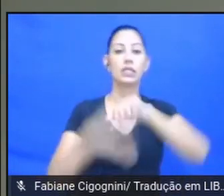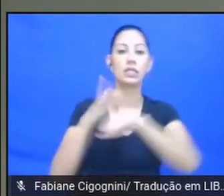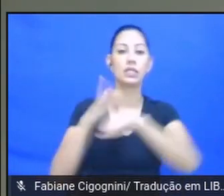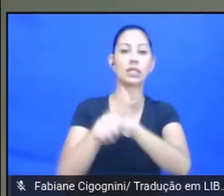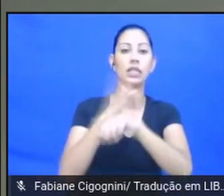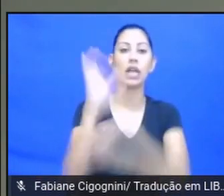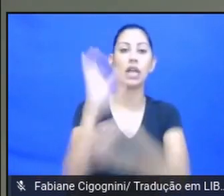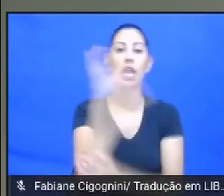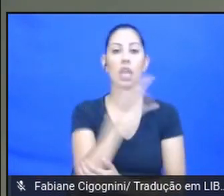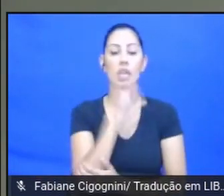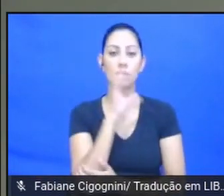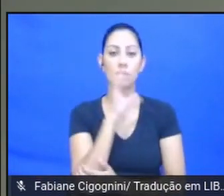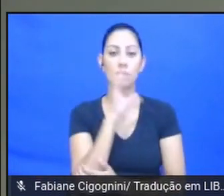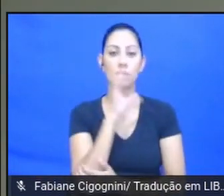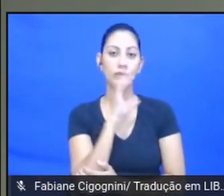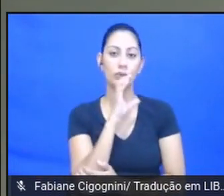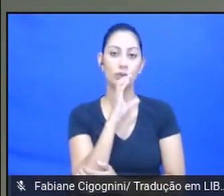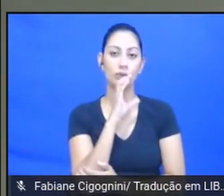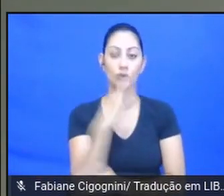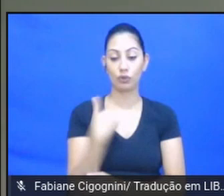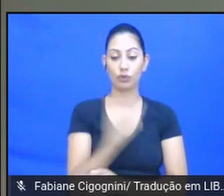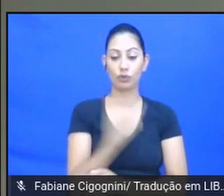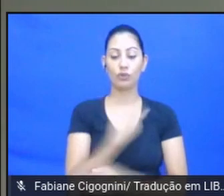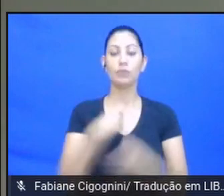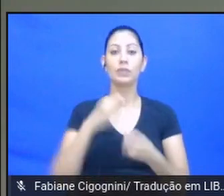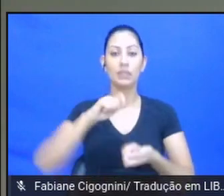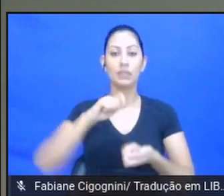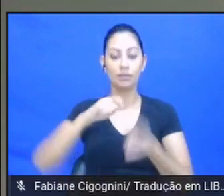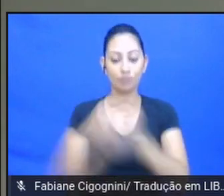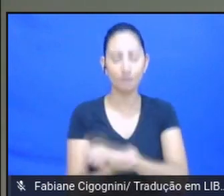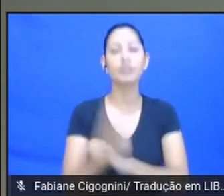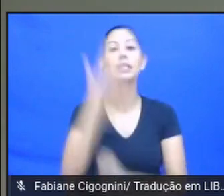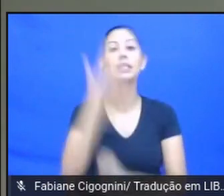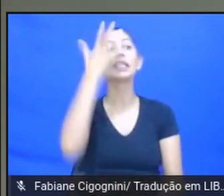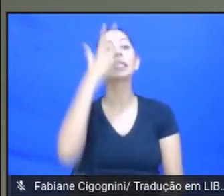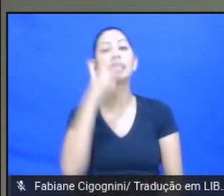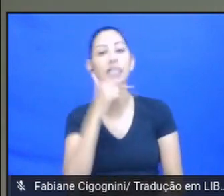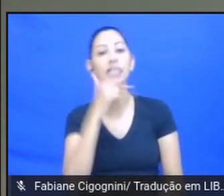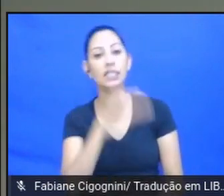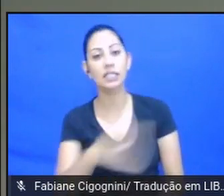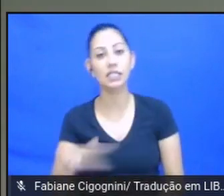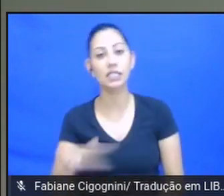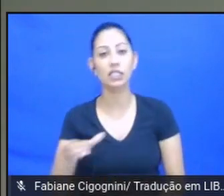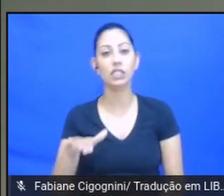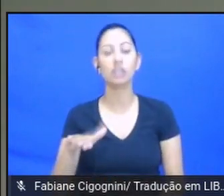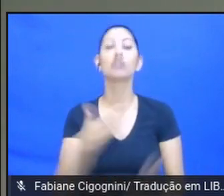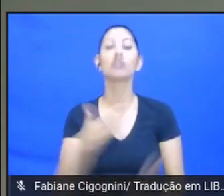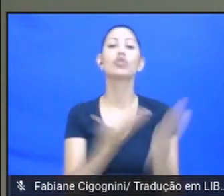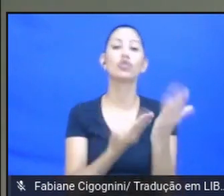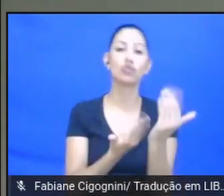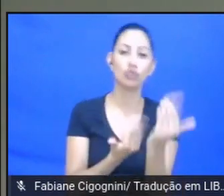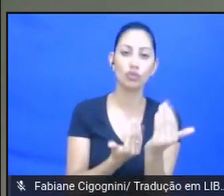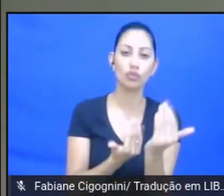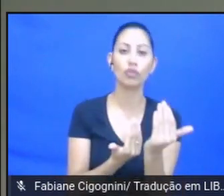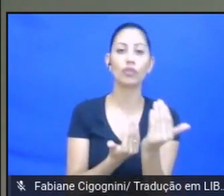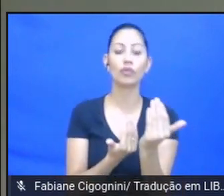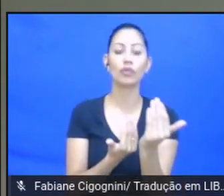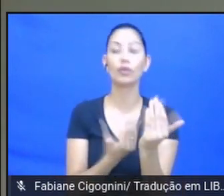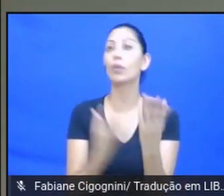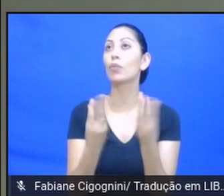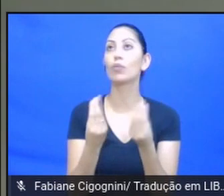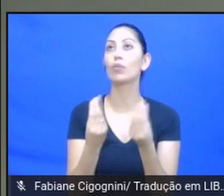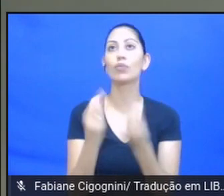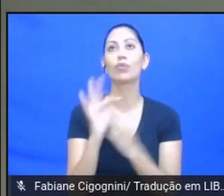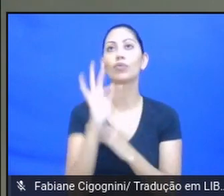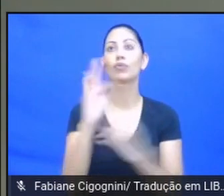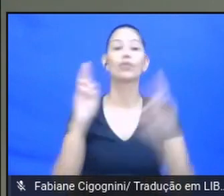que oferecer às crianças e aos jovens, dar muita esperança,